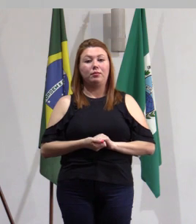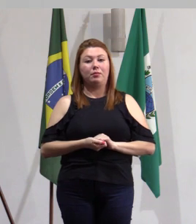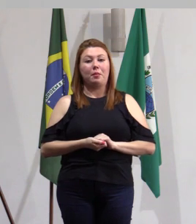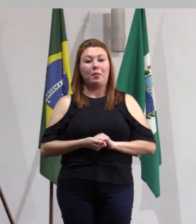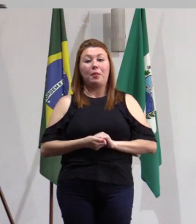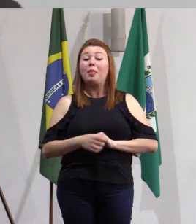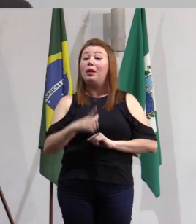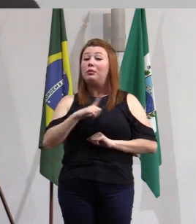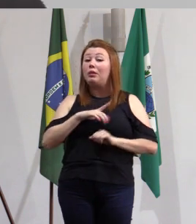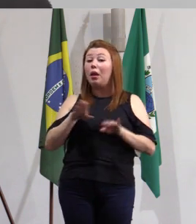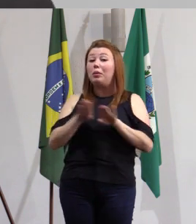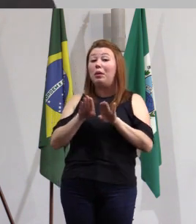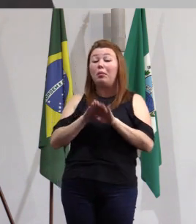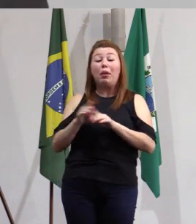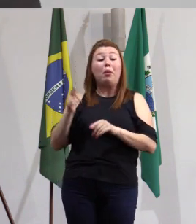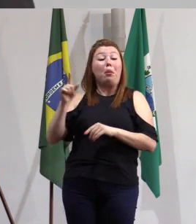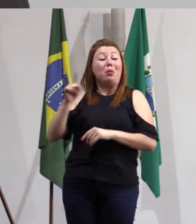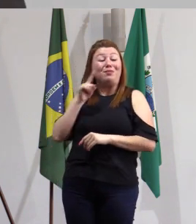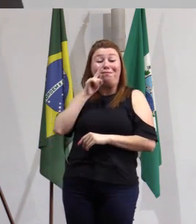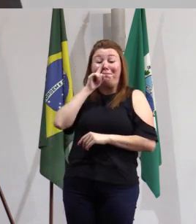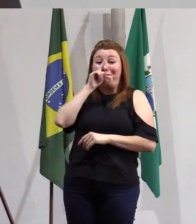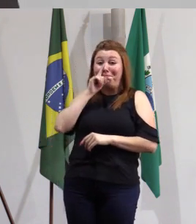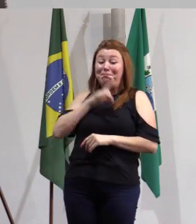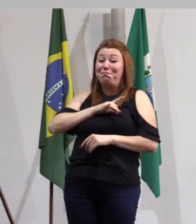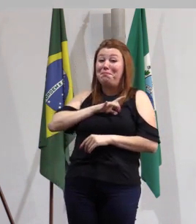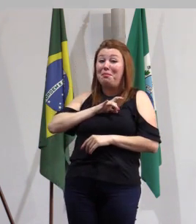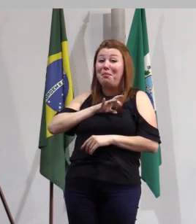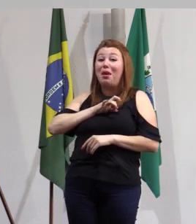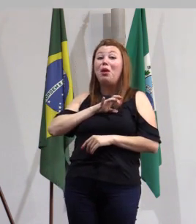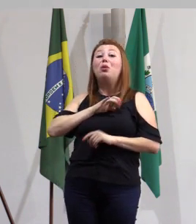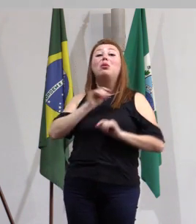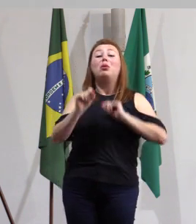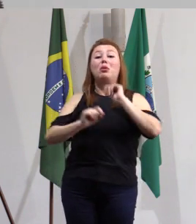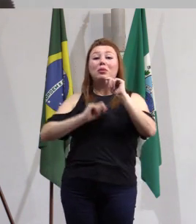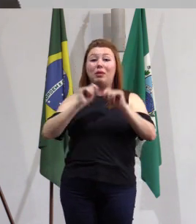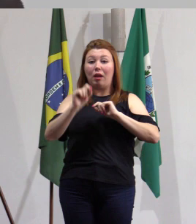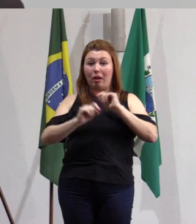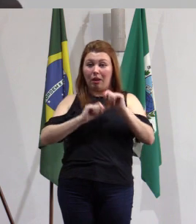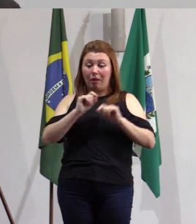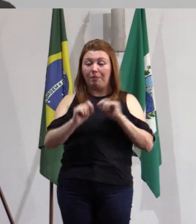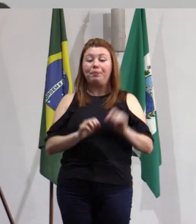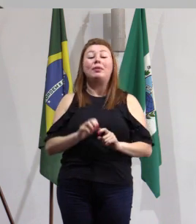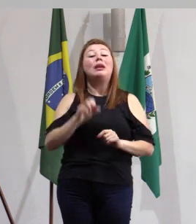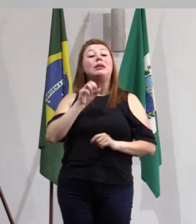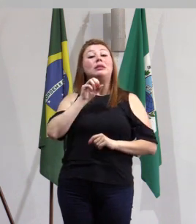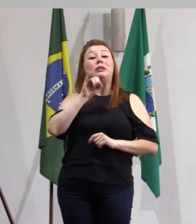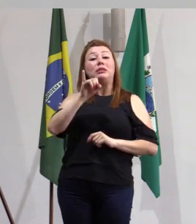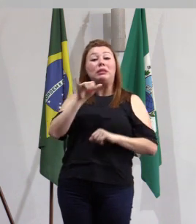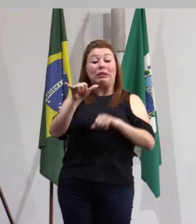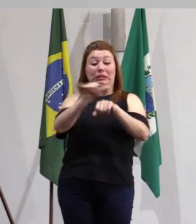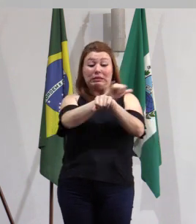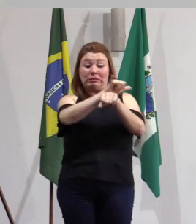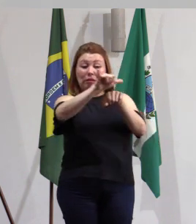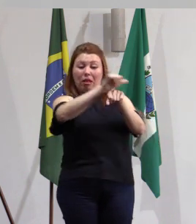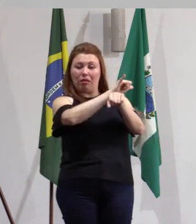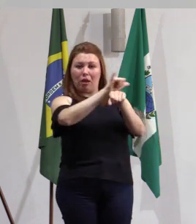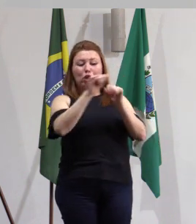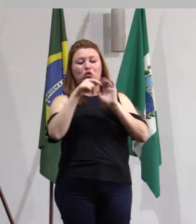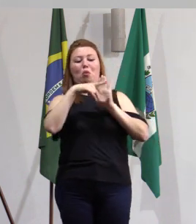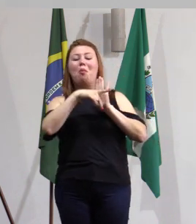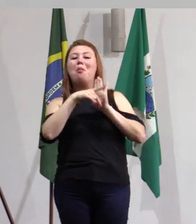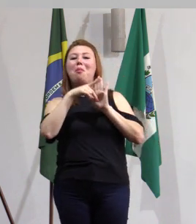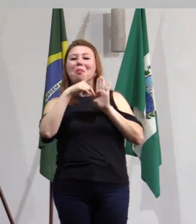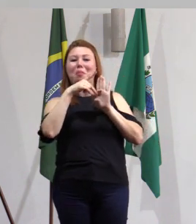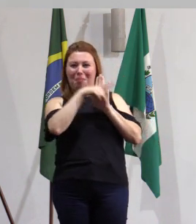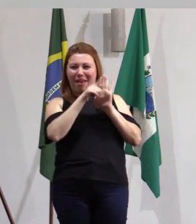Tem um grande receio de que esse conjunto de estratégias, é basicamente isso que o projeto coloca, um